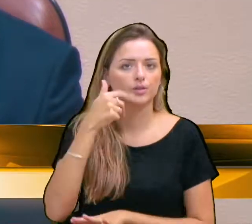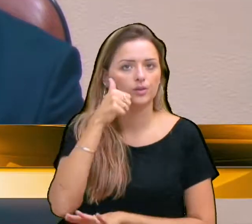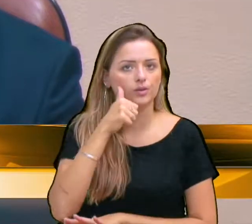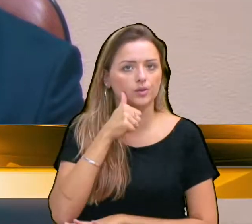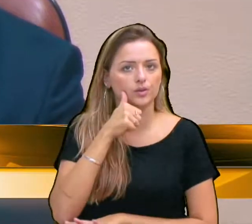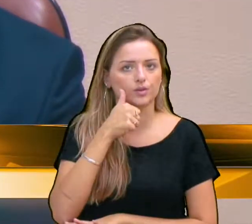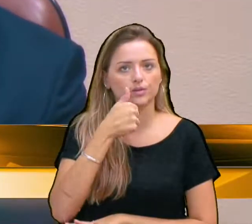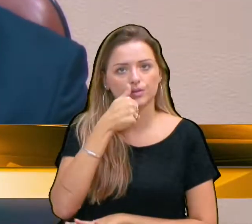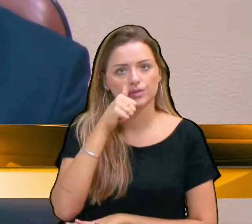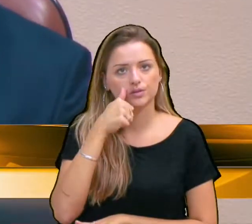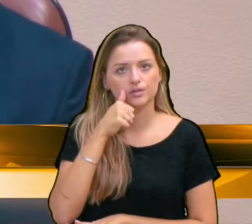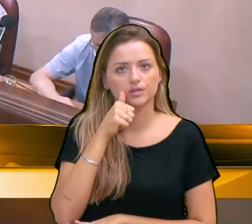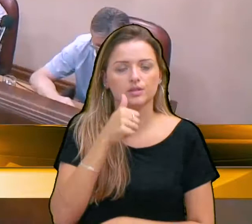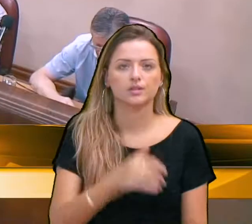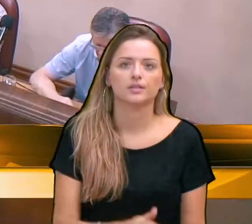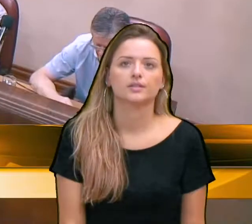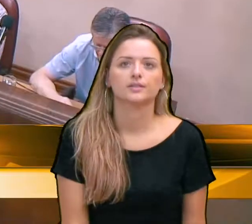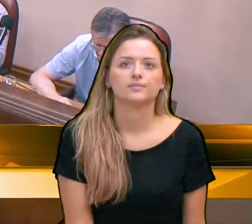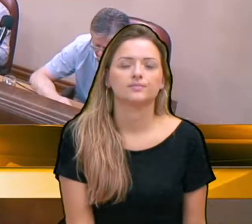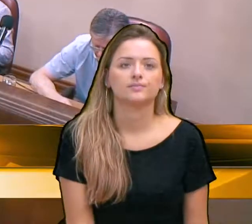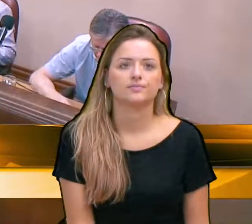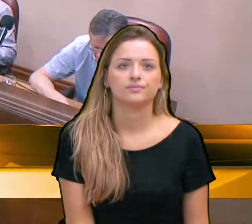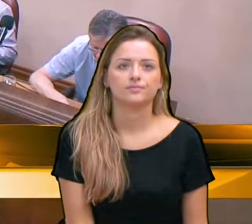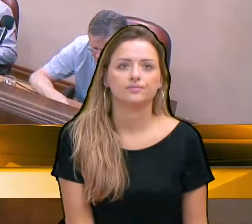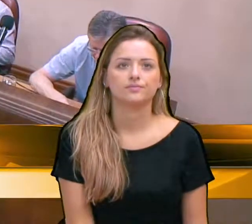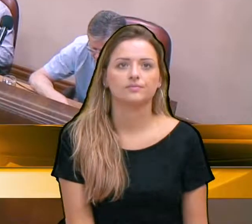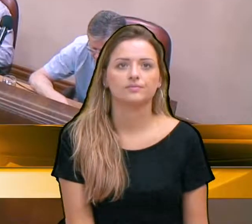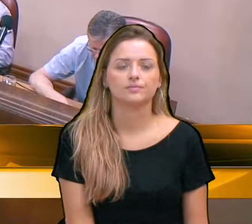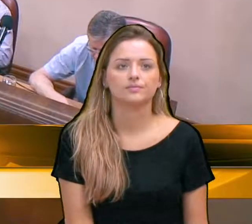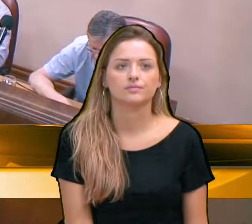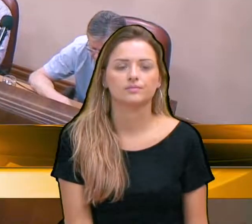inscrita, vereadora Paula Iores.